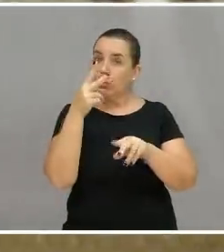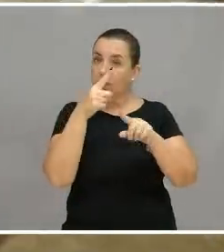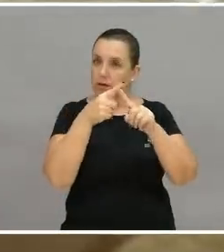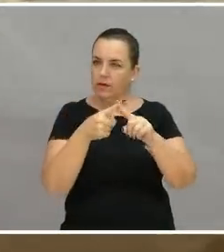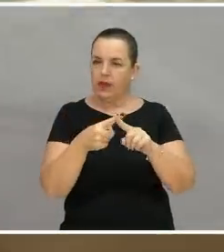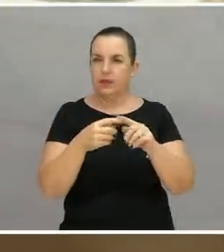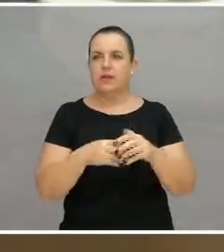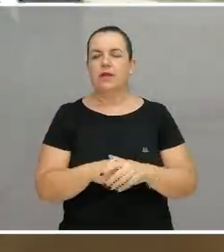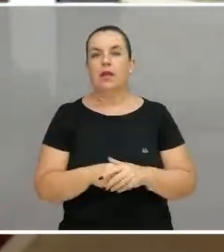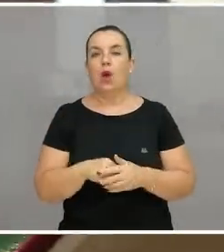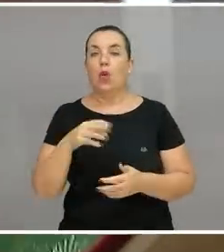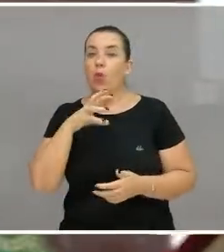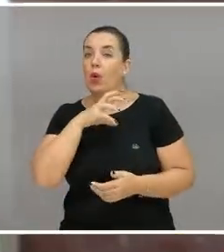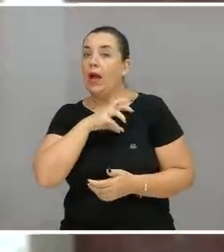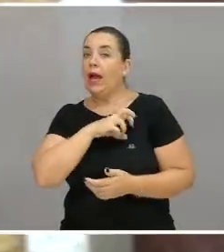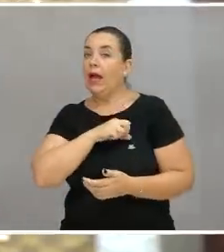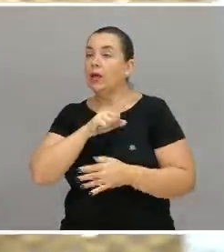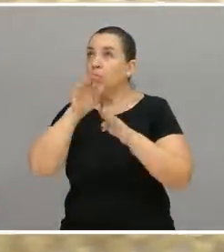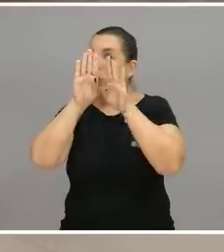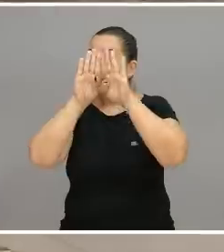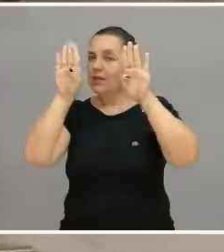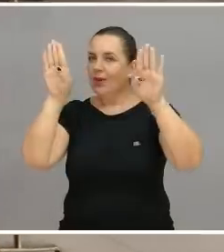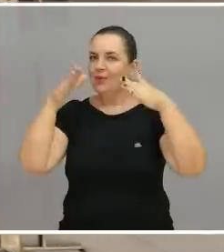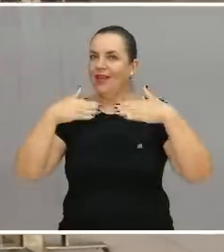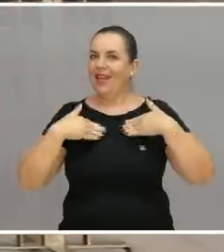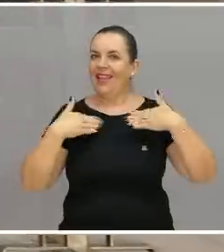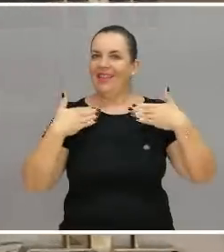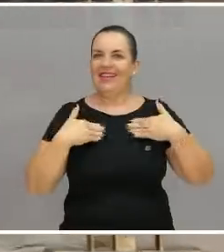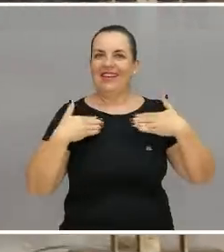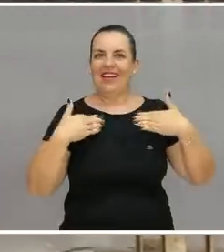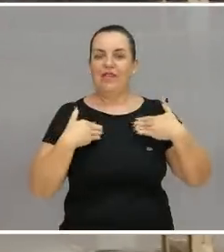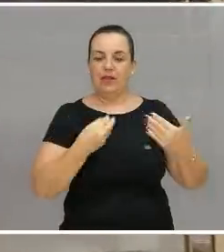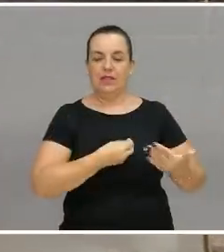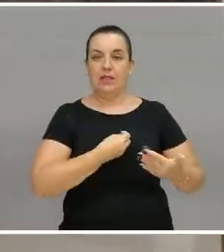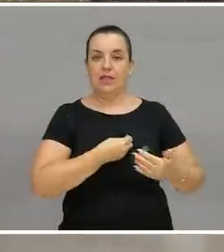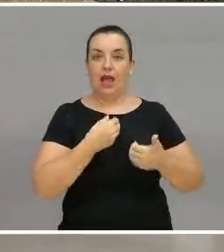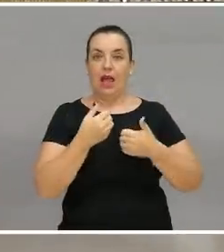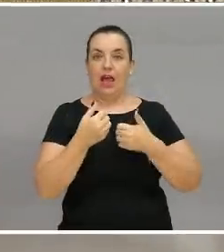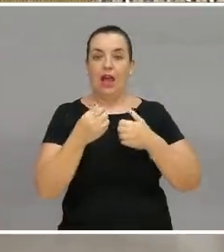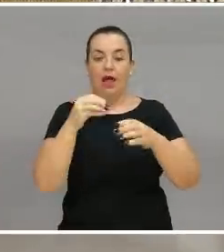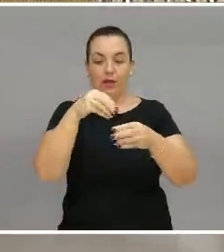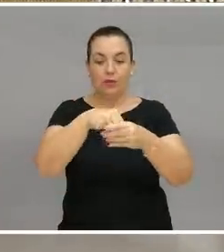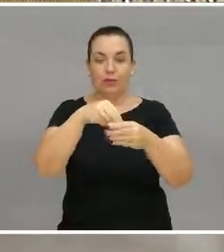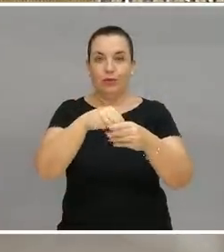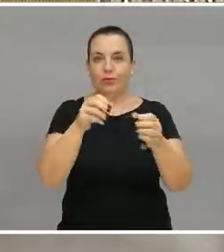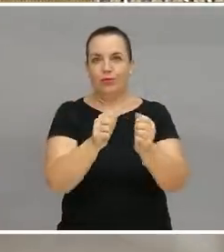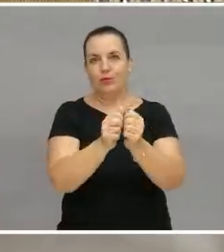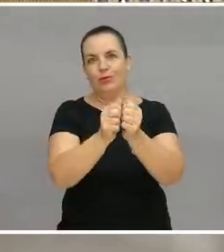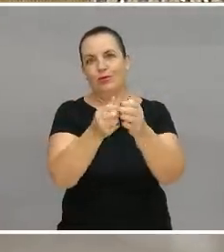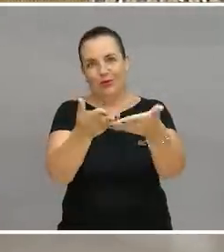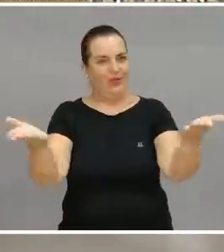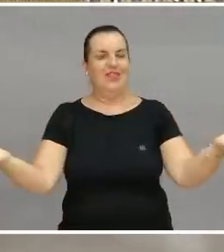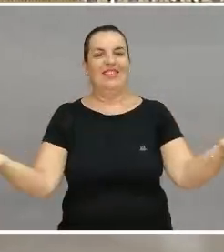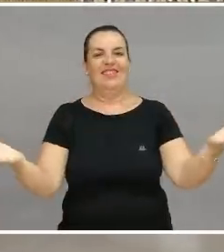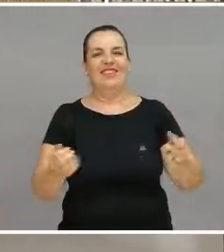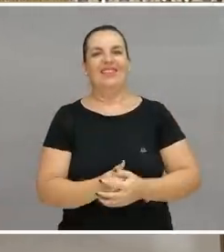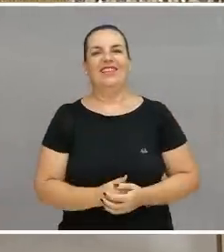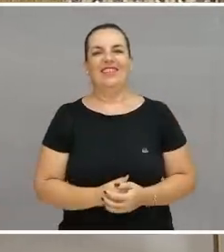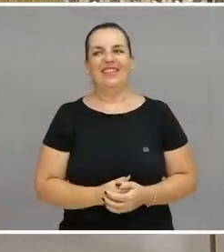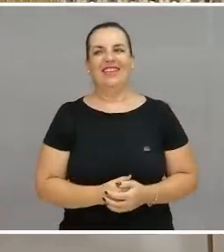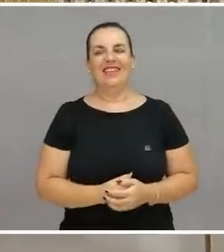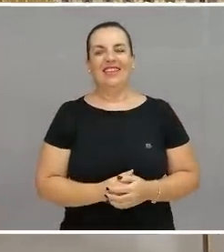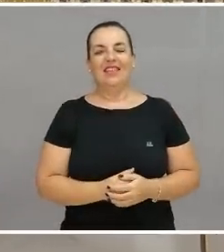o reino dos céus, alegrai-vos, está entre vós. Ou a